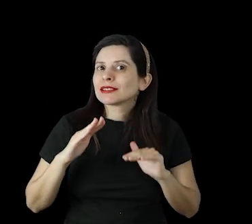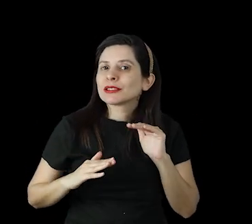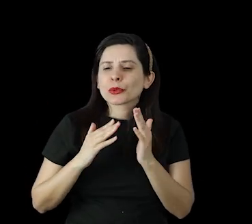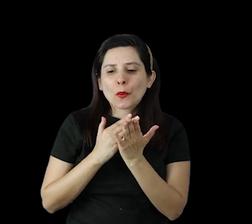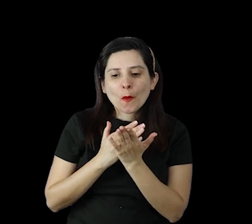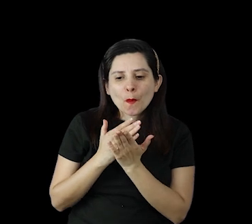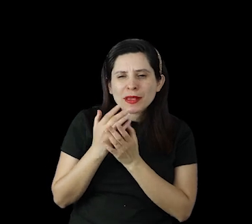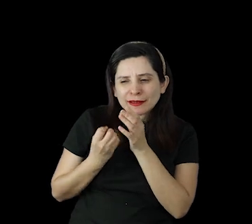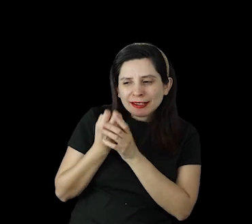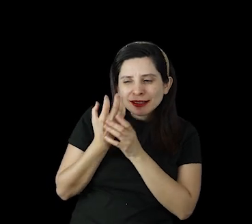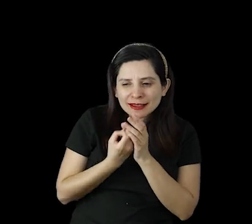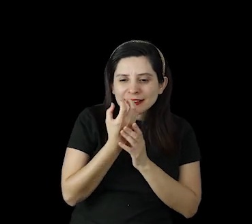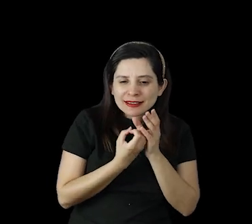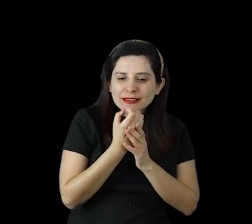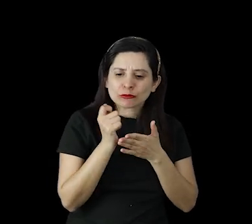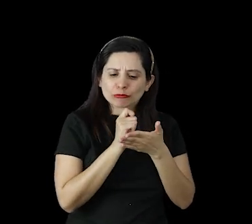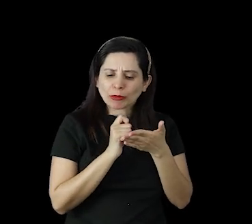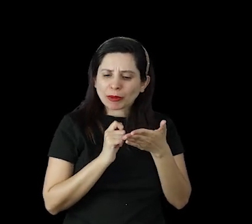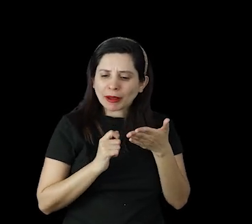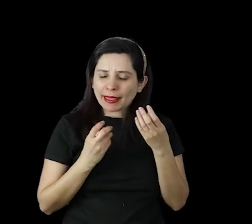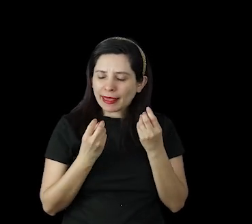começa criando dessa maneira